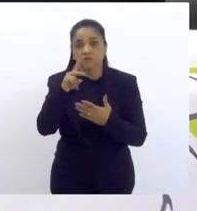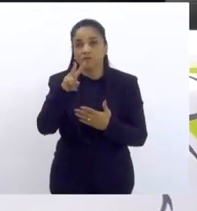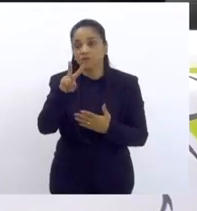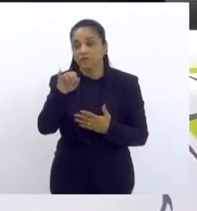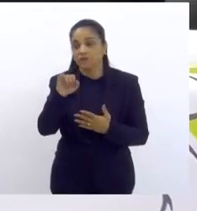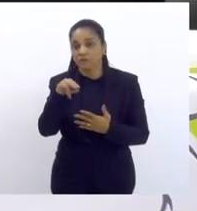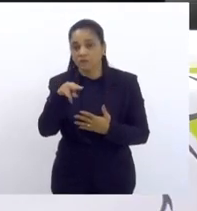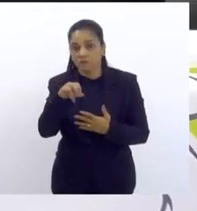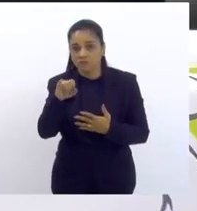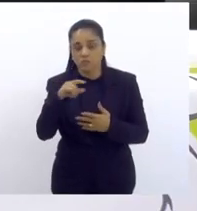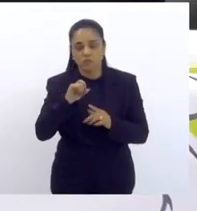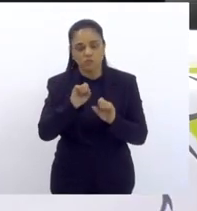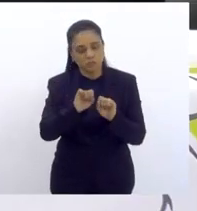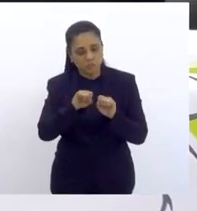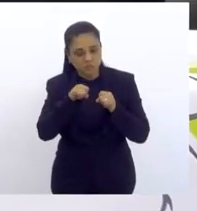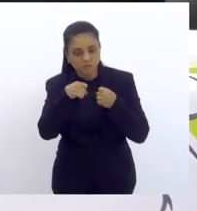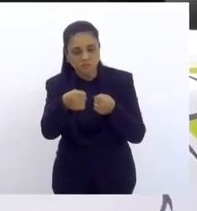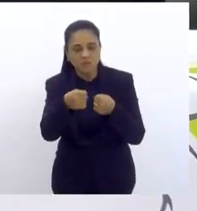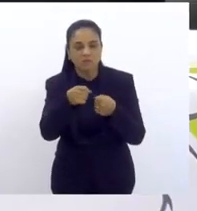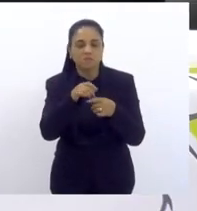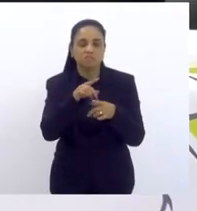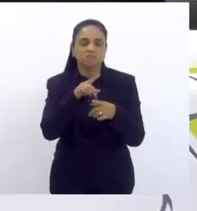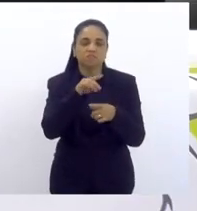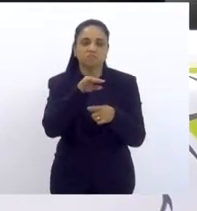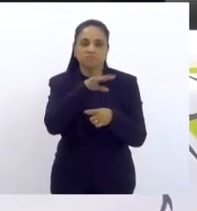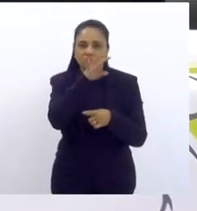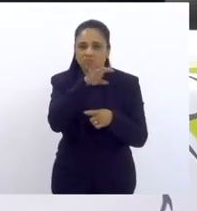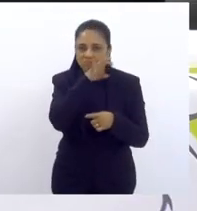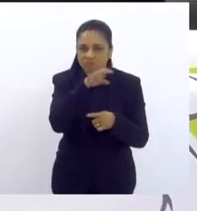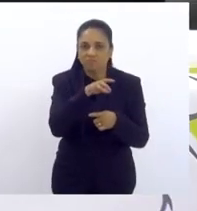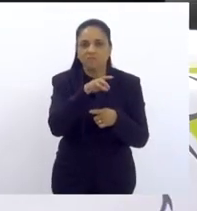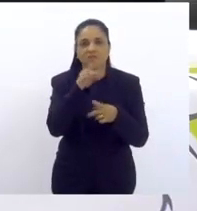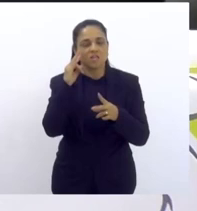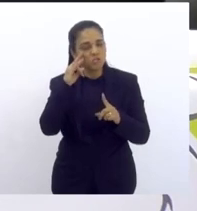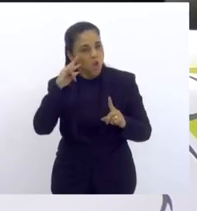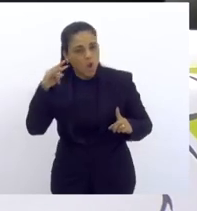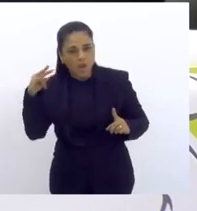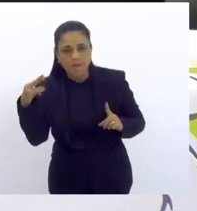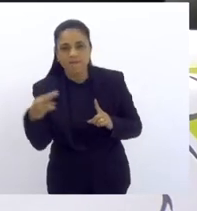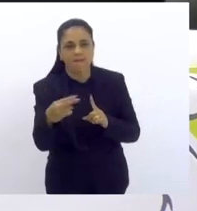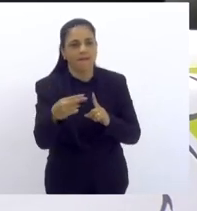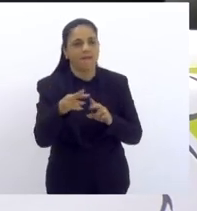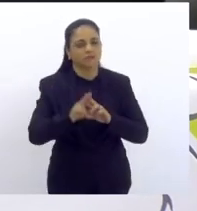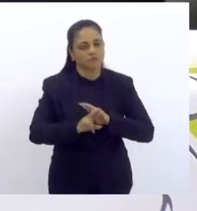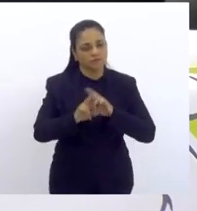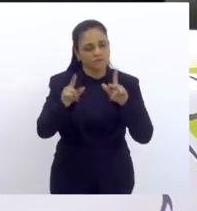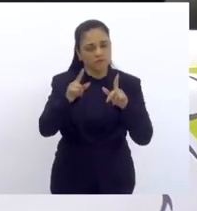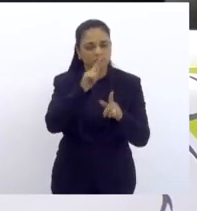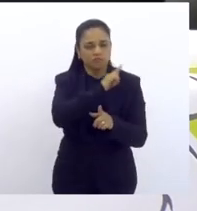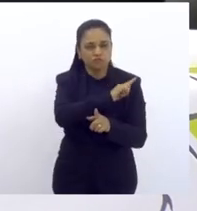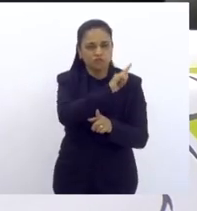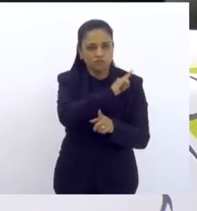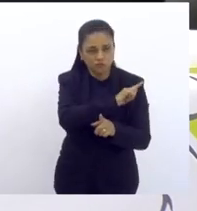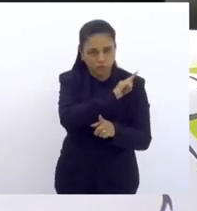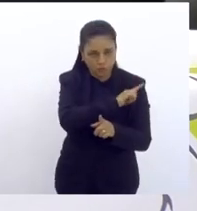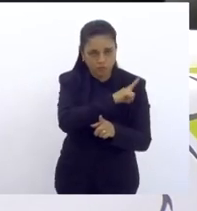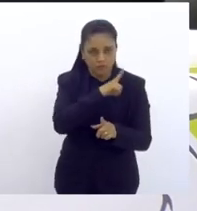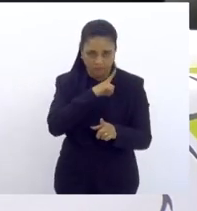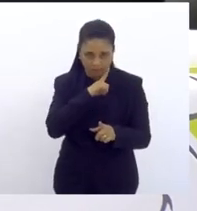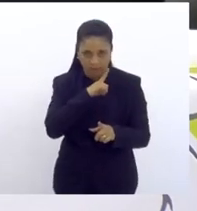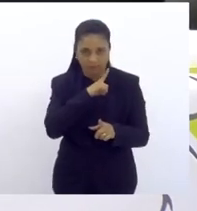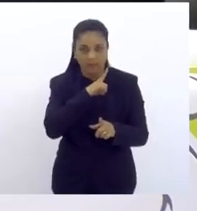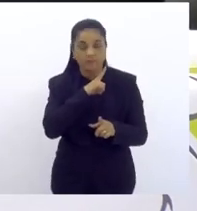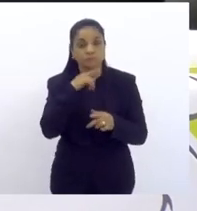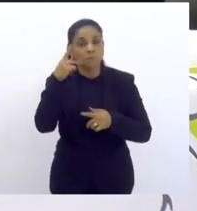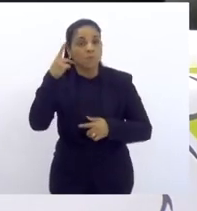embaixador da Defesa animal é bacana esse olhar gerencial Esse olhar que tem é o gestor de uma pasta de uma política